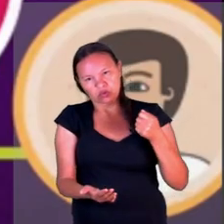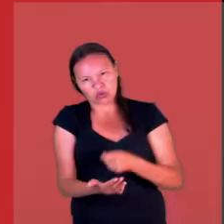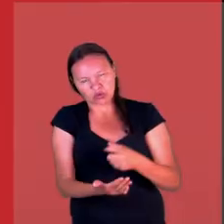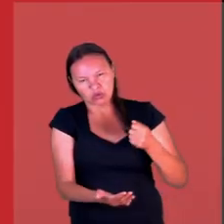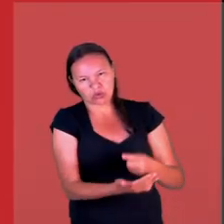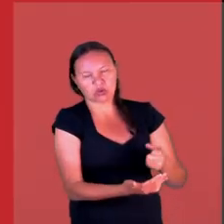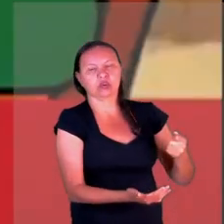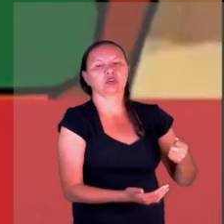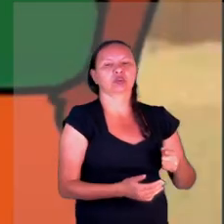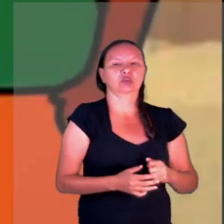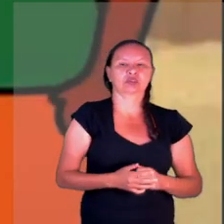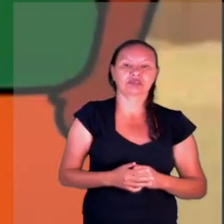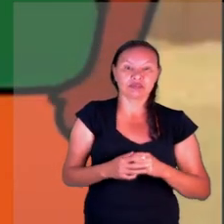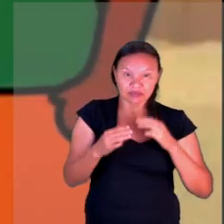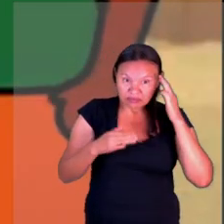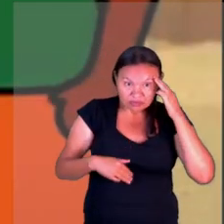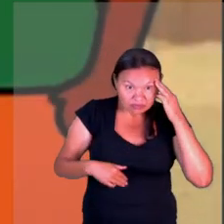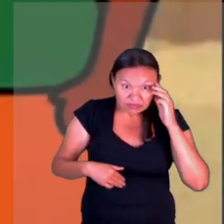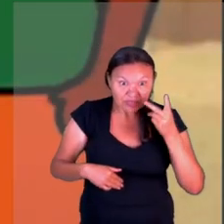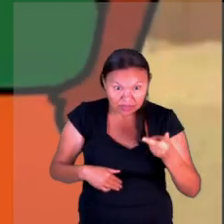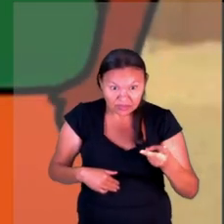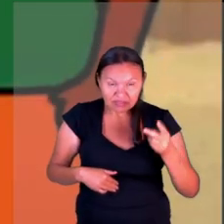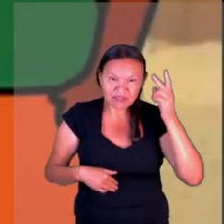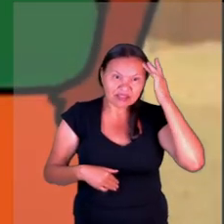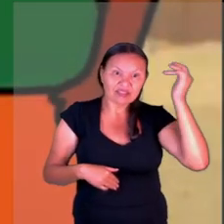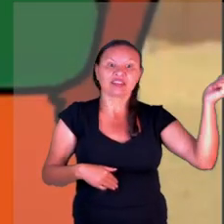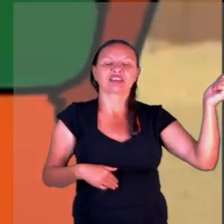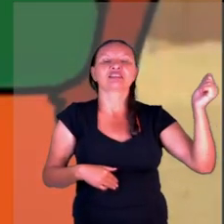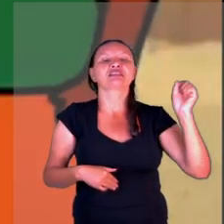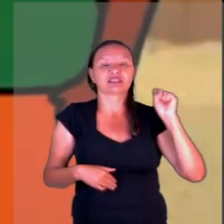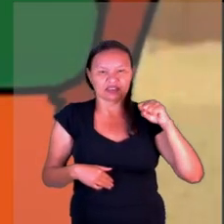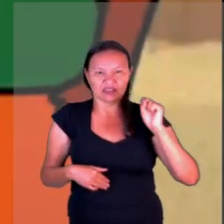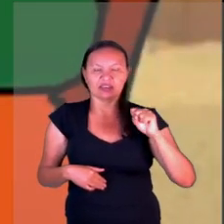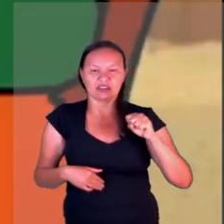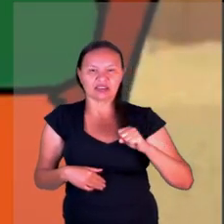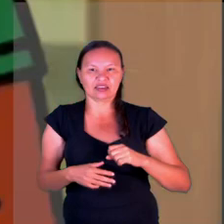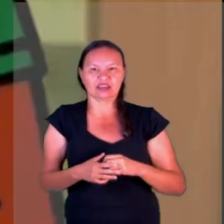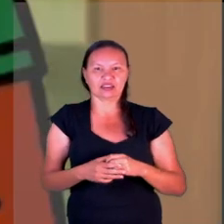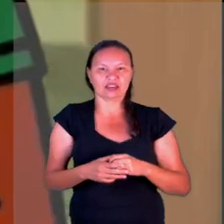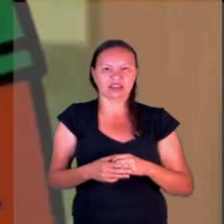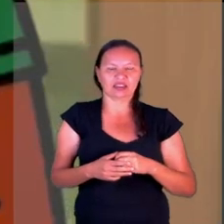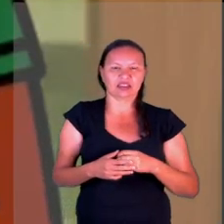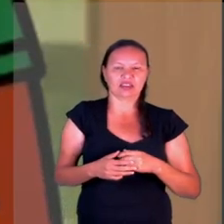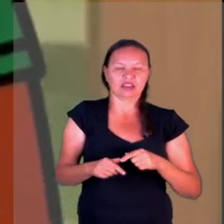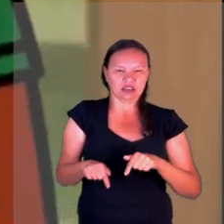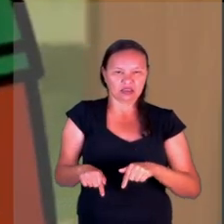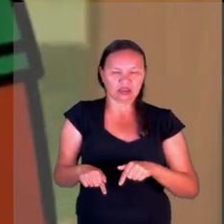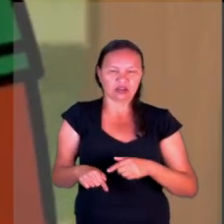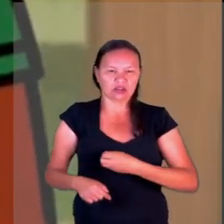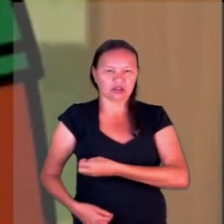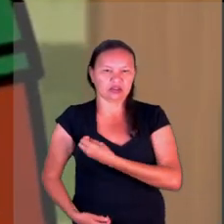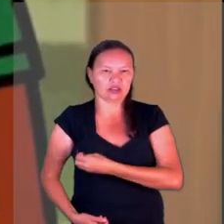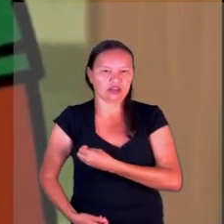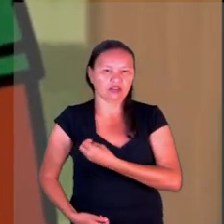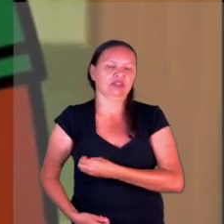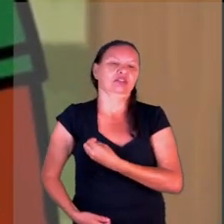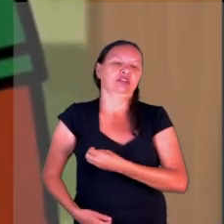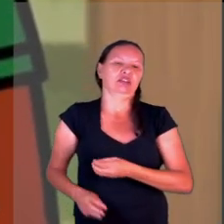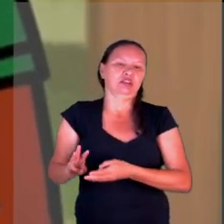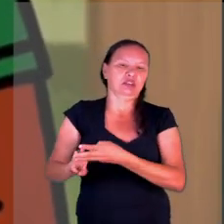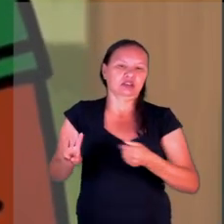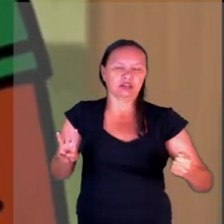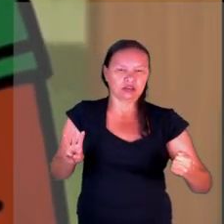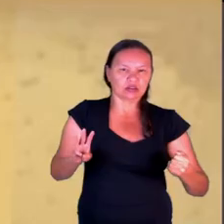venda Viu como é fácil sim além disso a nossa vida aqui na aldeia Melhorou depois das chamadas